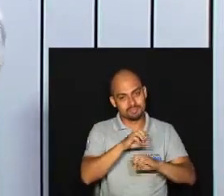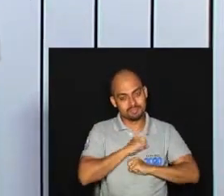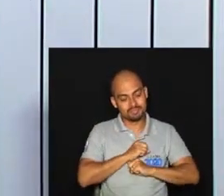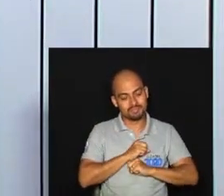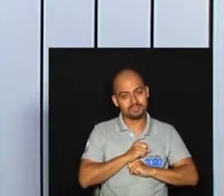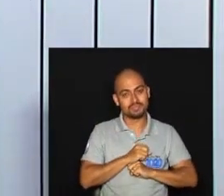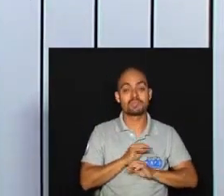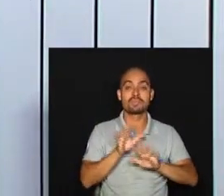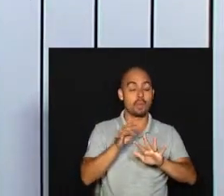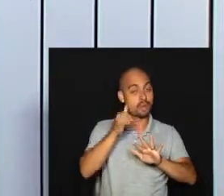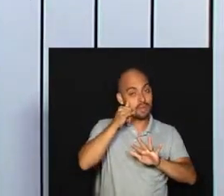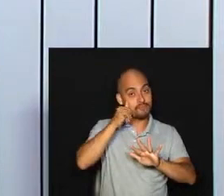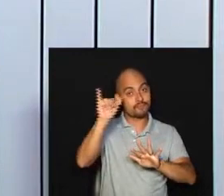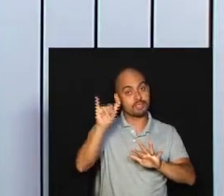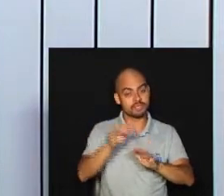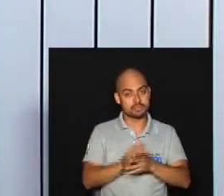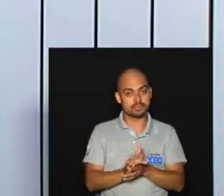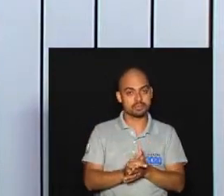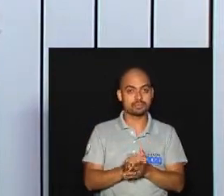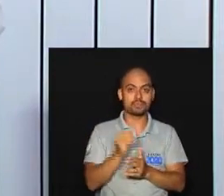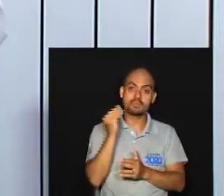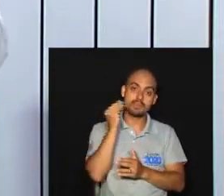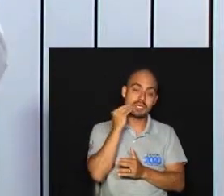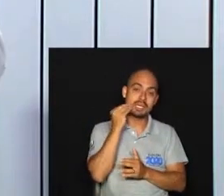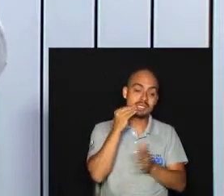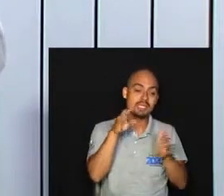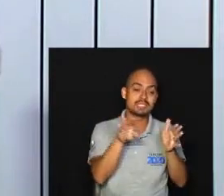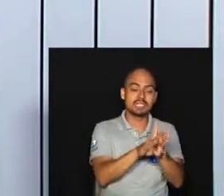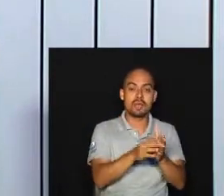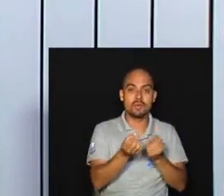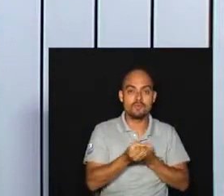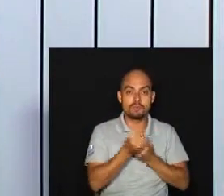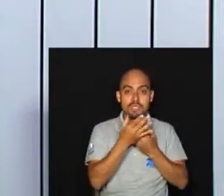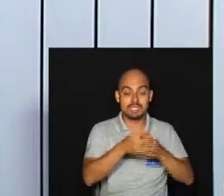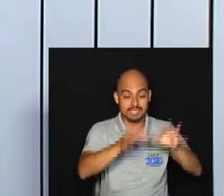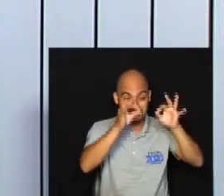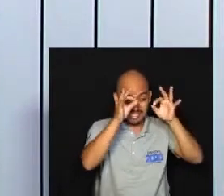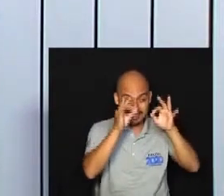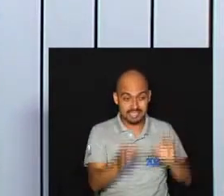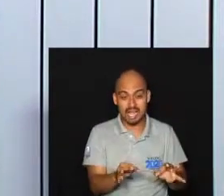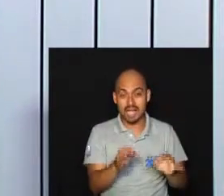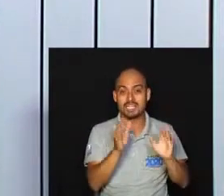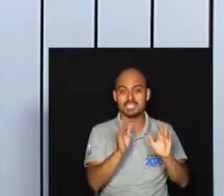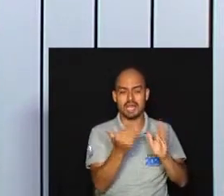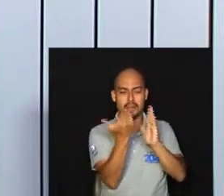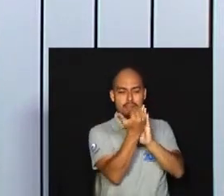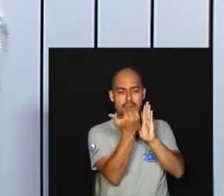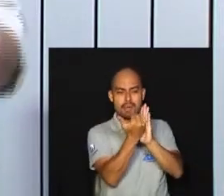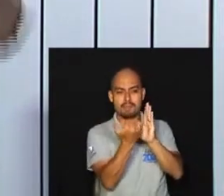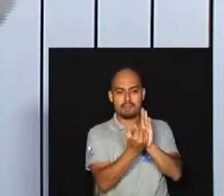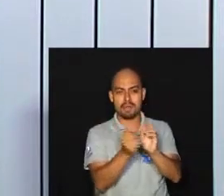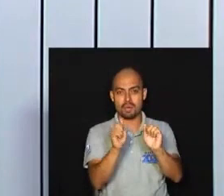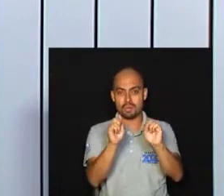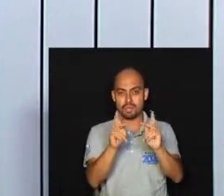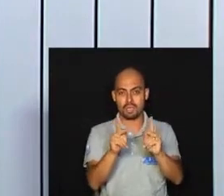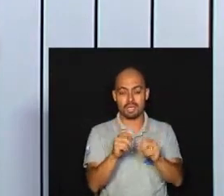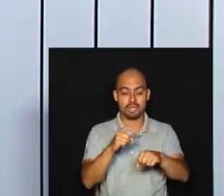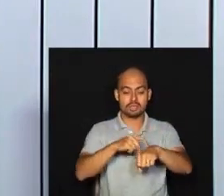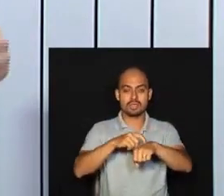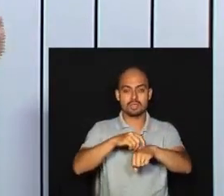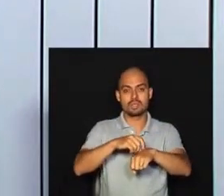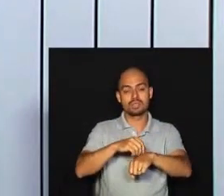evitar isso, tente chegar ao seu local de votação com todas as informações que você puder, tá certo?